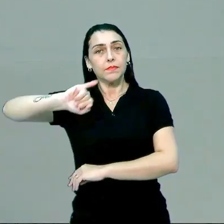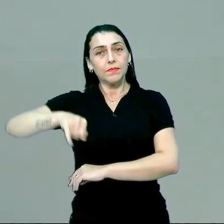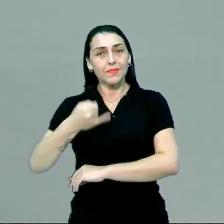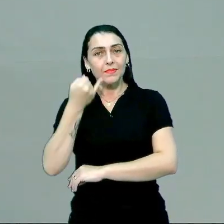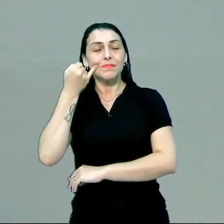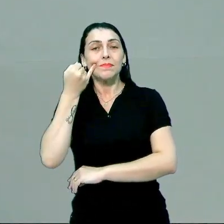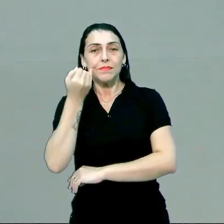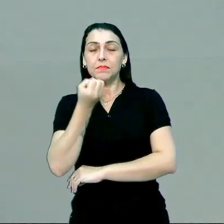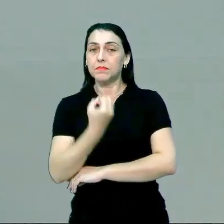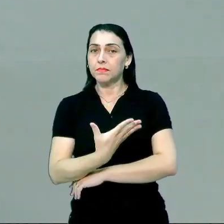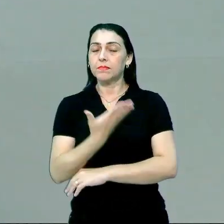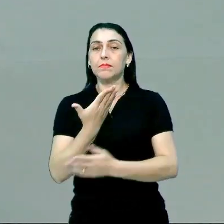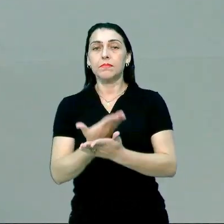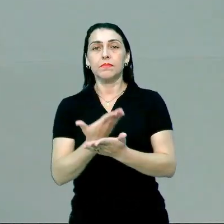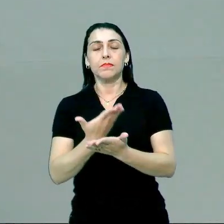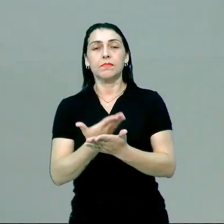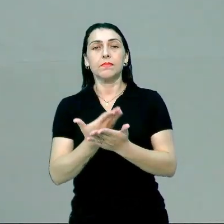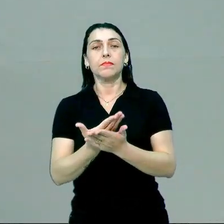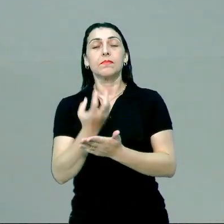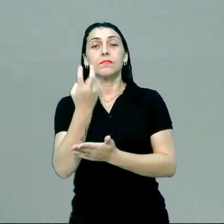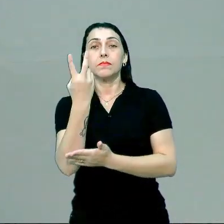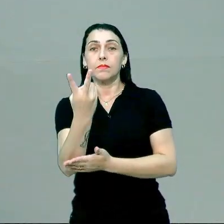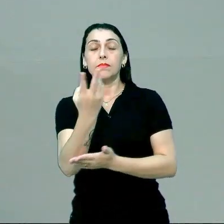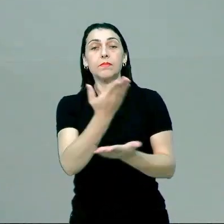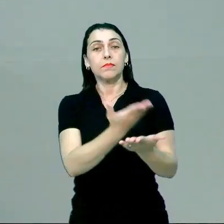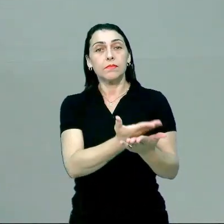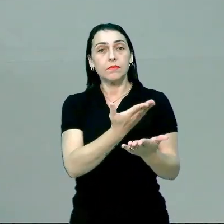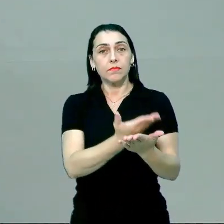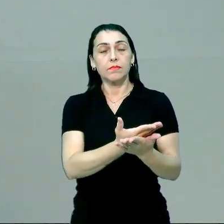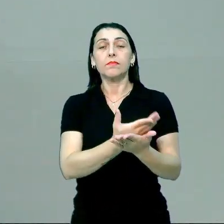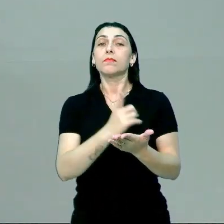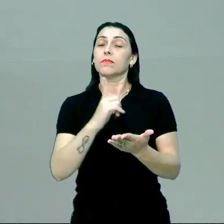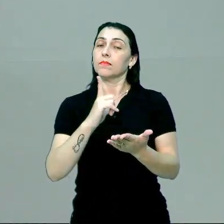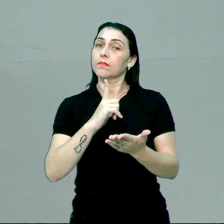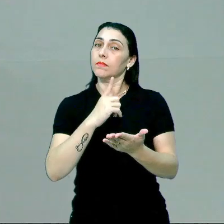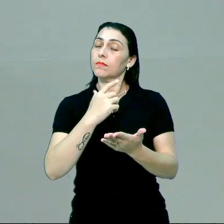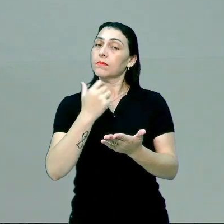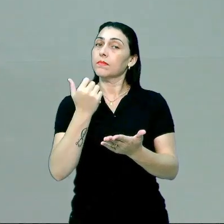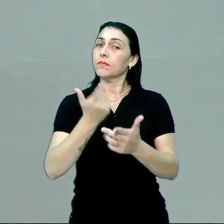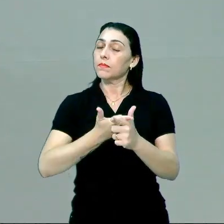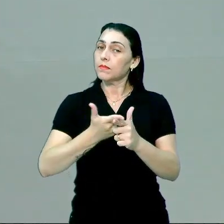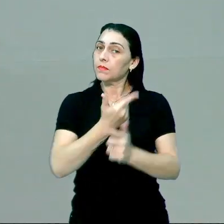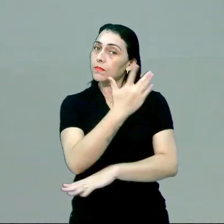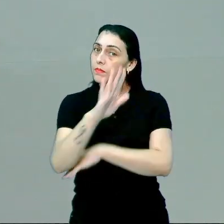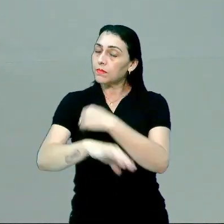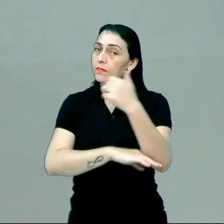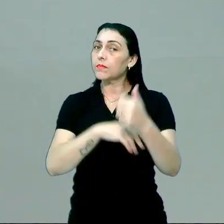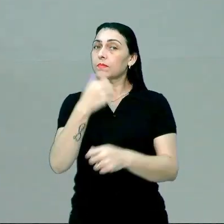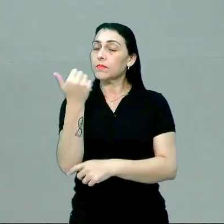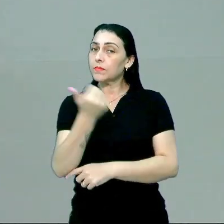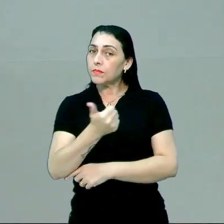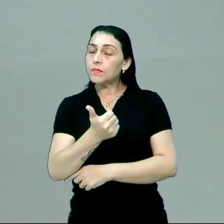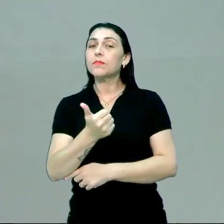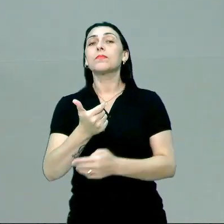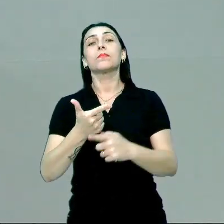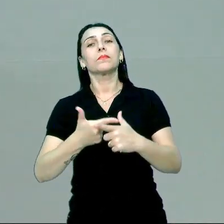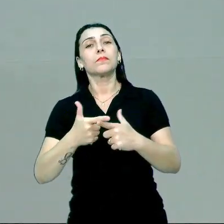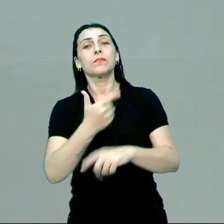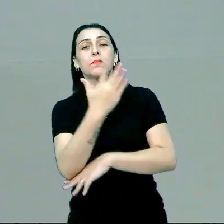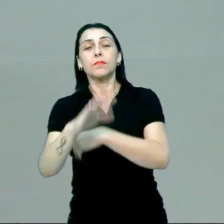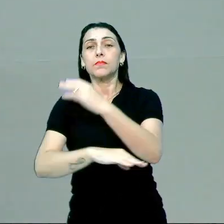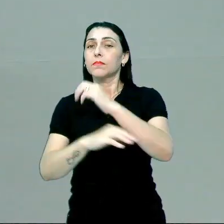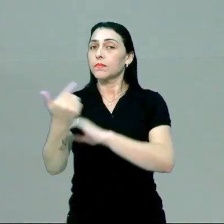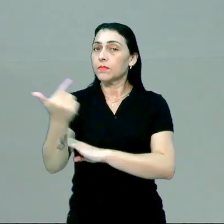Jamaica. Bem, a nossa aula vai ser dividida em duas partes, então nós vamos ter Problemas Ambientais 1 e Problemas Ambientais